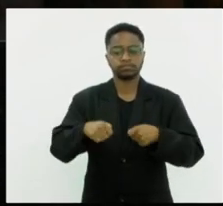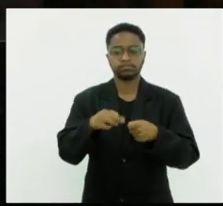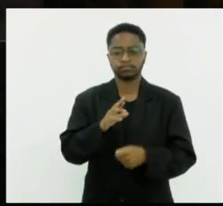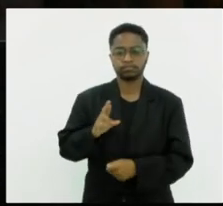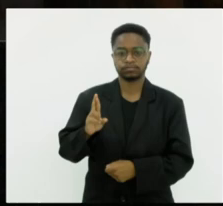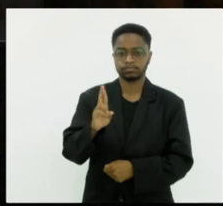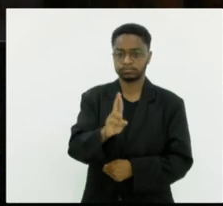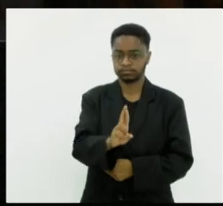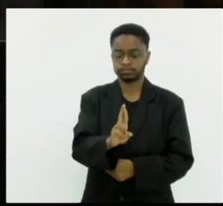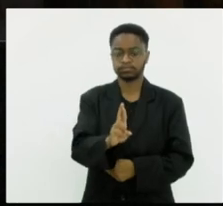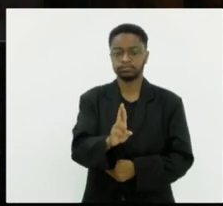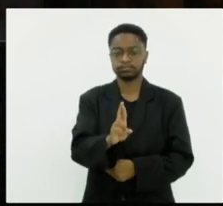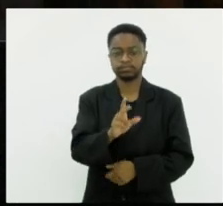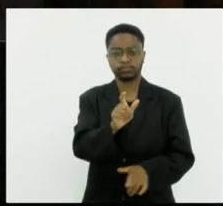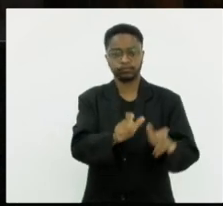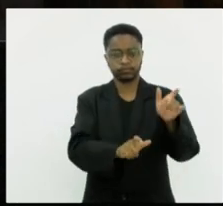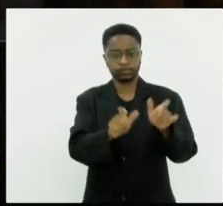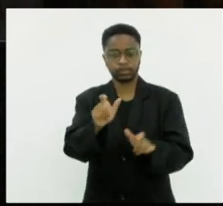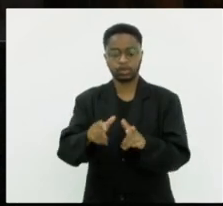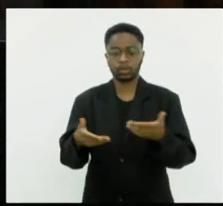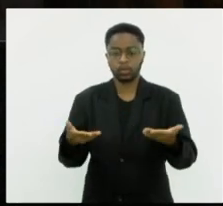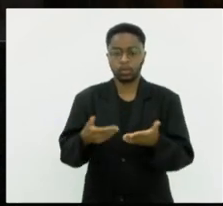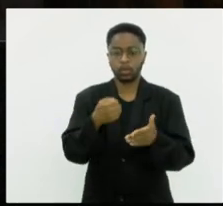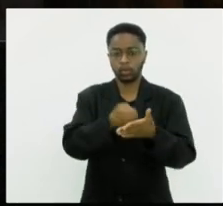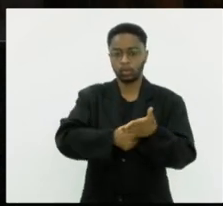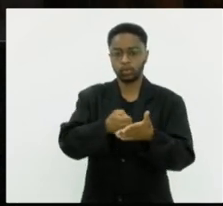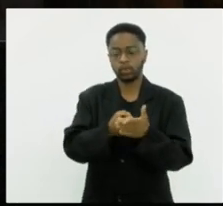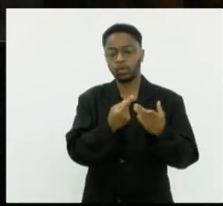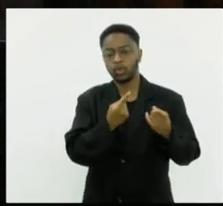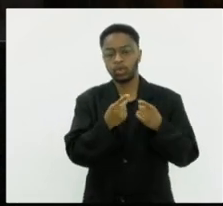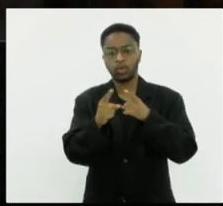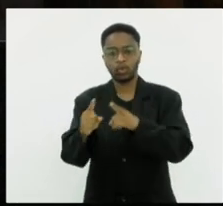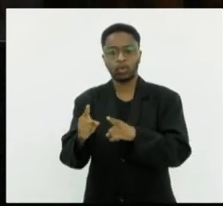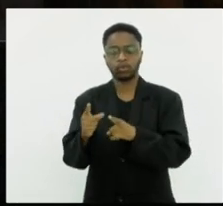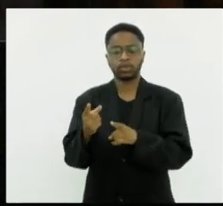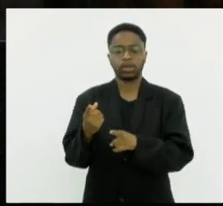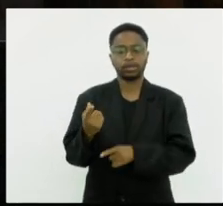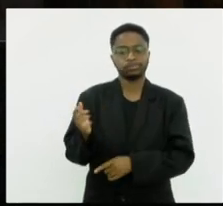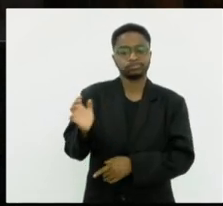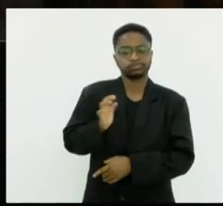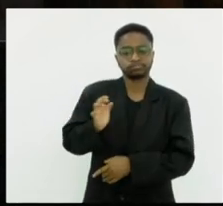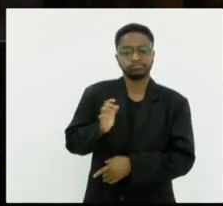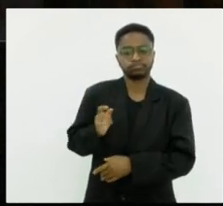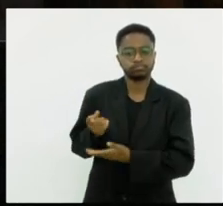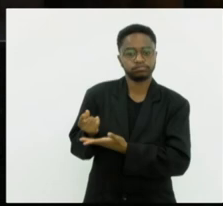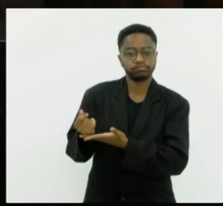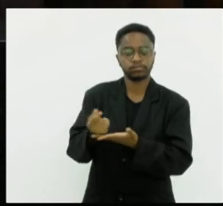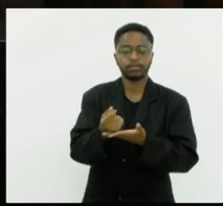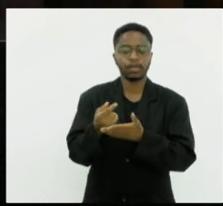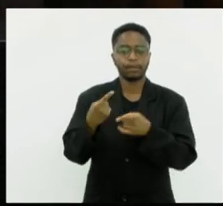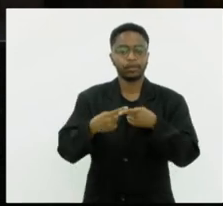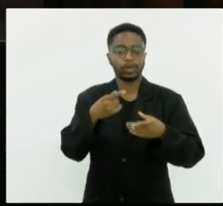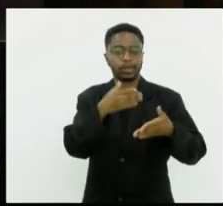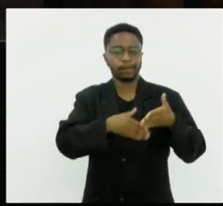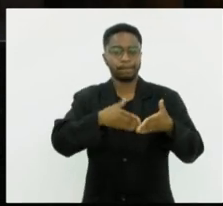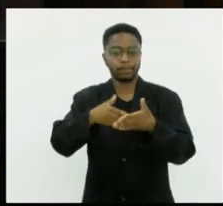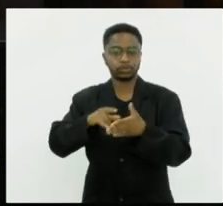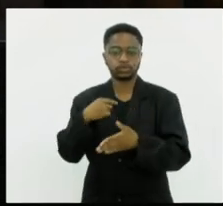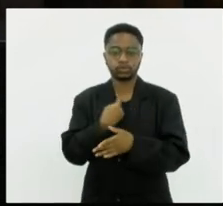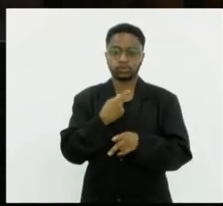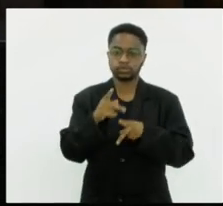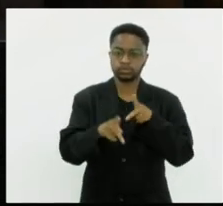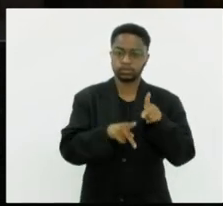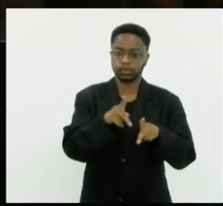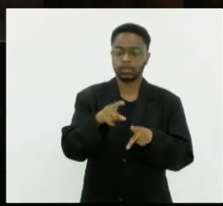representatividade daqueles e daquelas que hoje lutam contra os grandes latifundiários que impedem que o nosso povo, a nossa